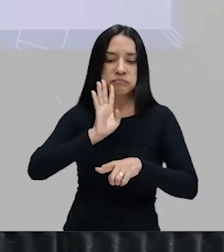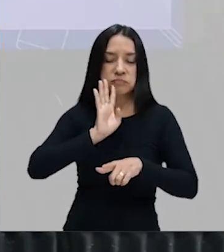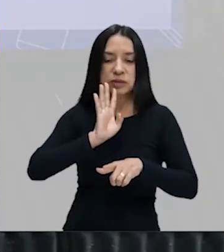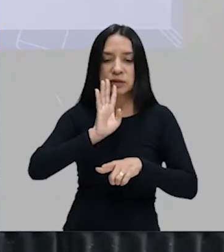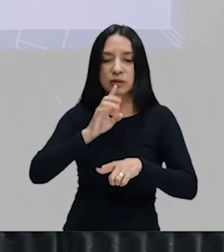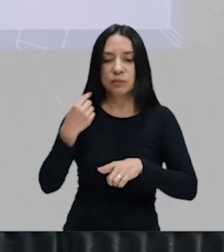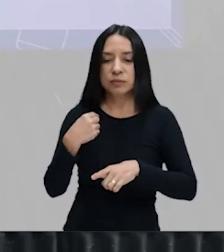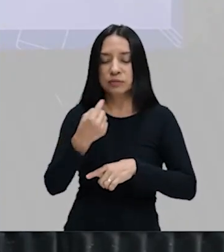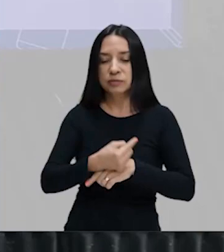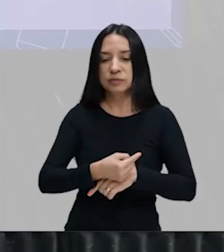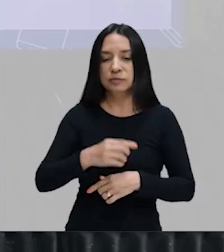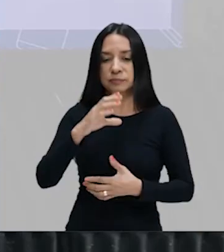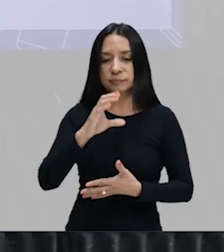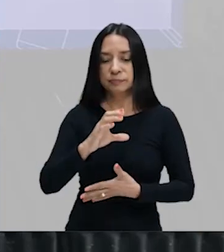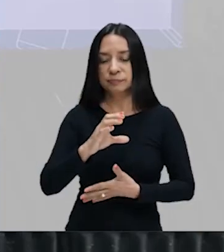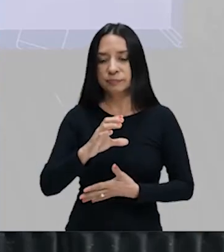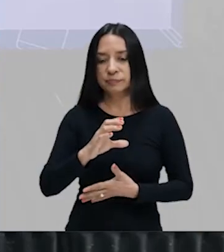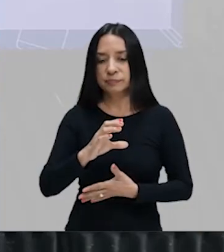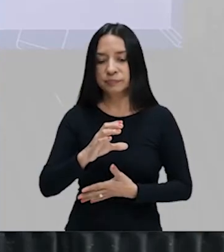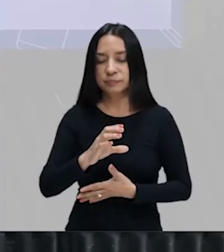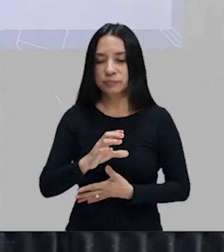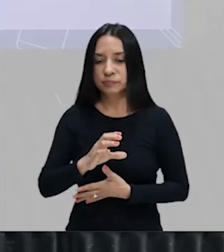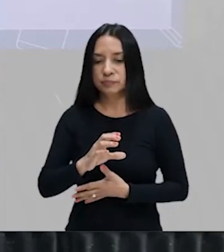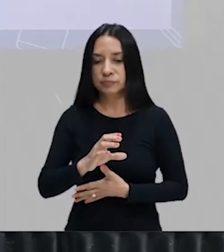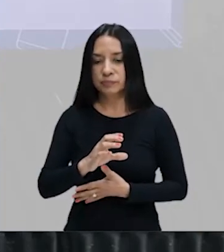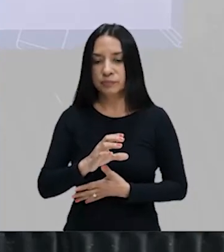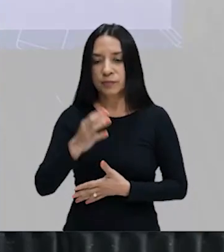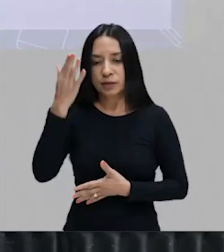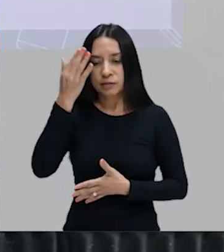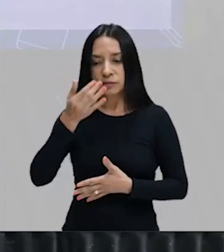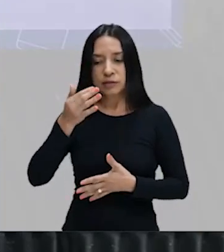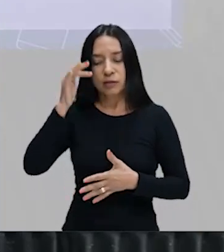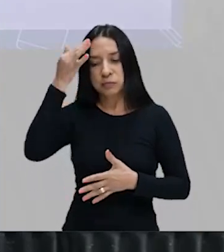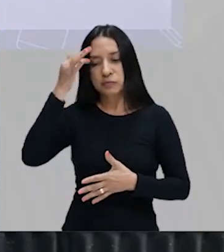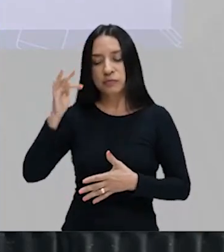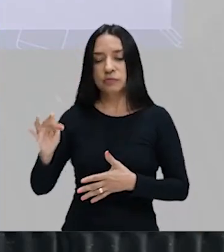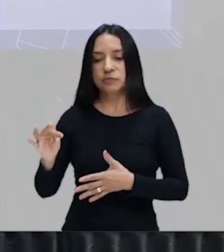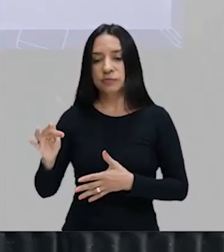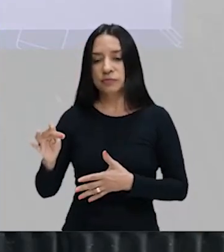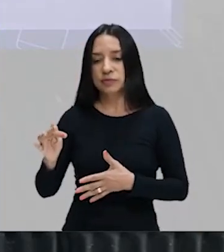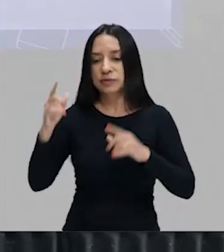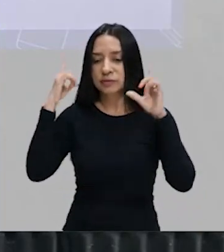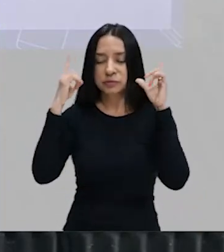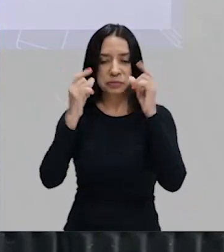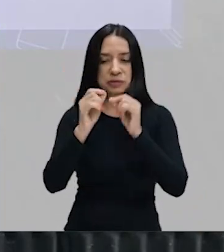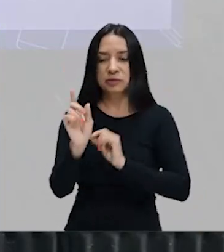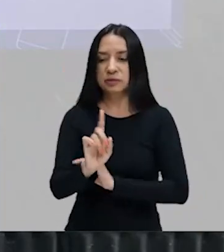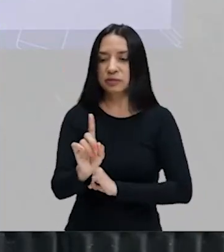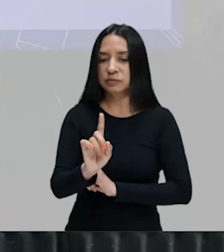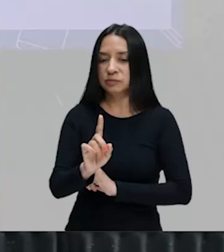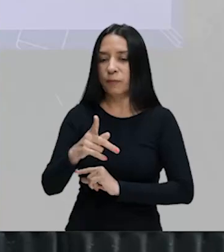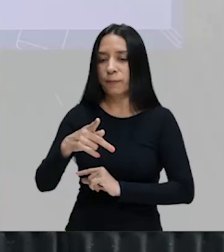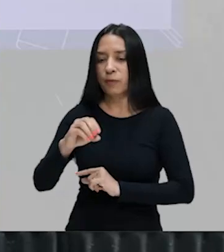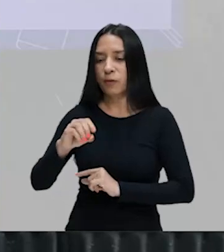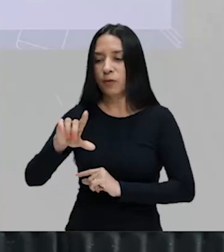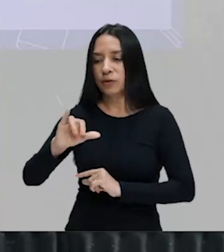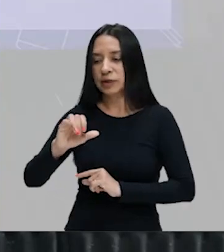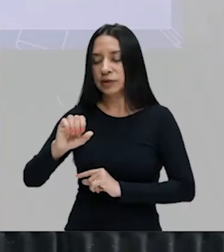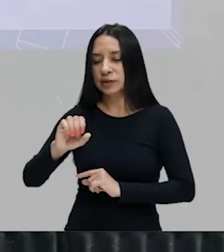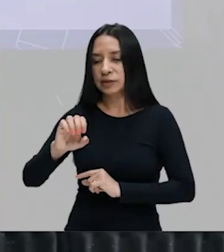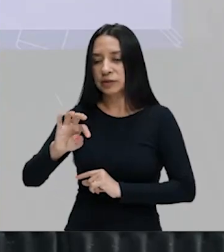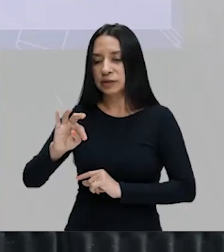dos gregos. Vocês sabem que filosofia não... E os gregos não eram ateístas, eram politeístas, não